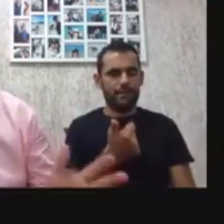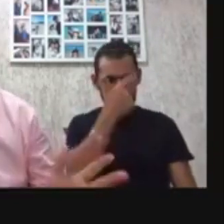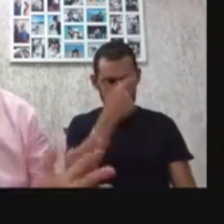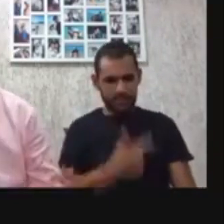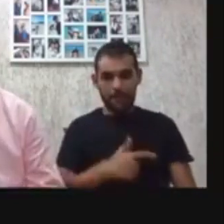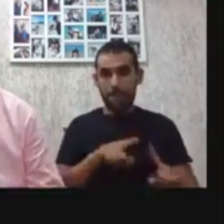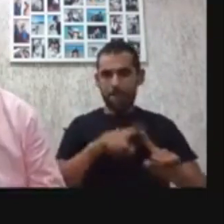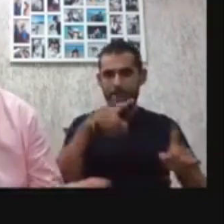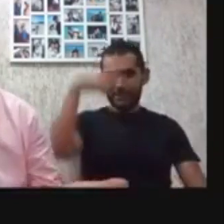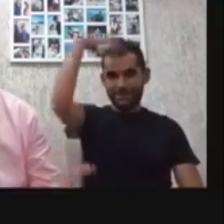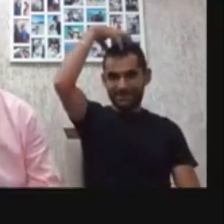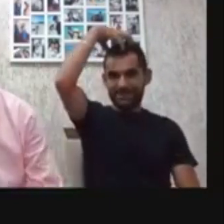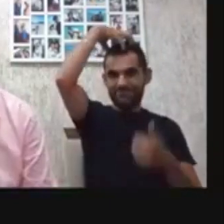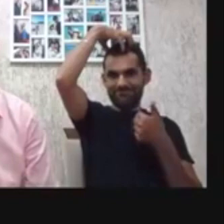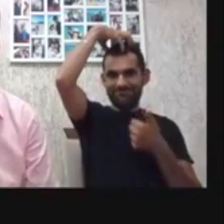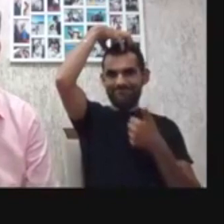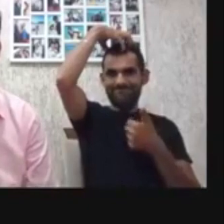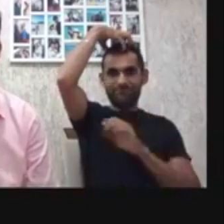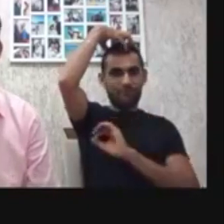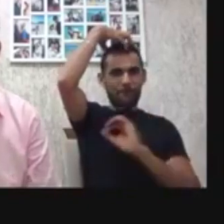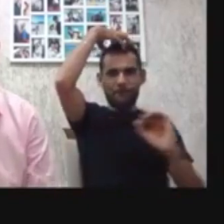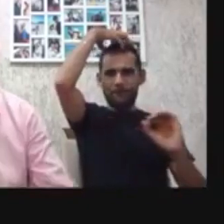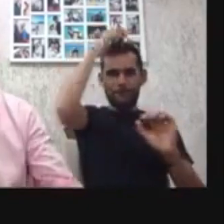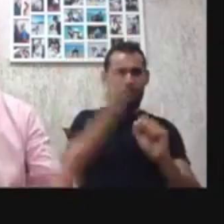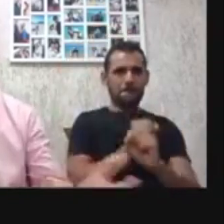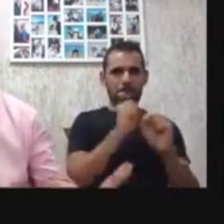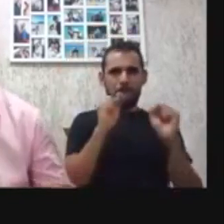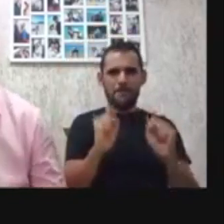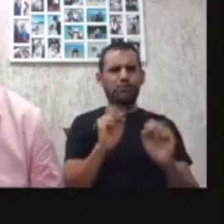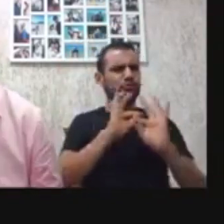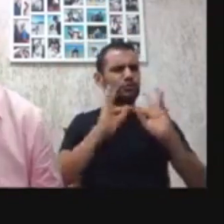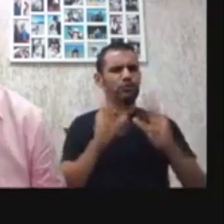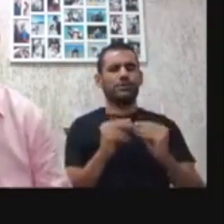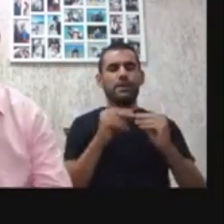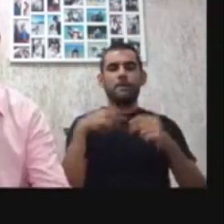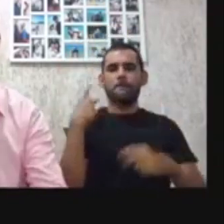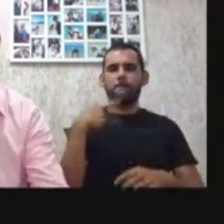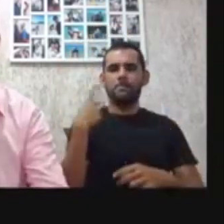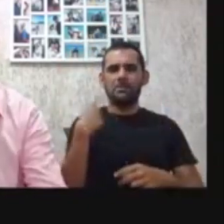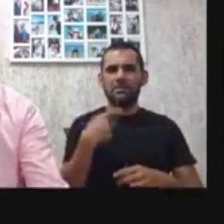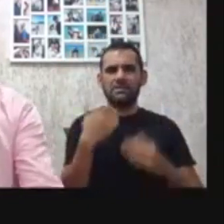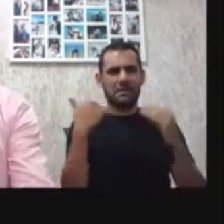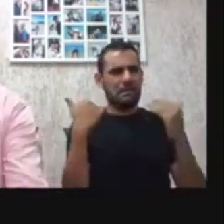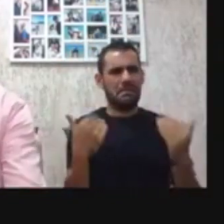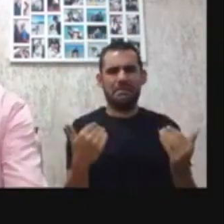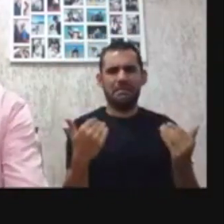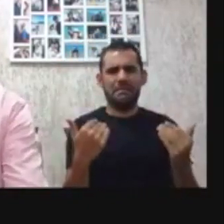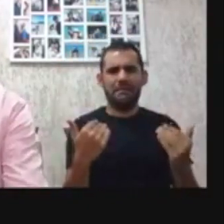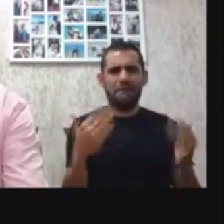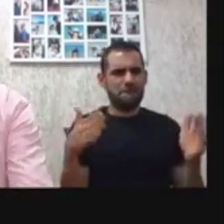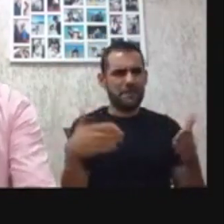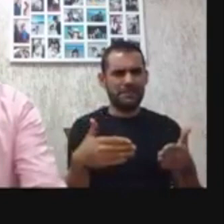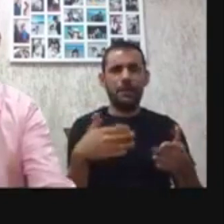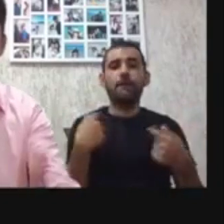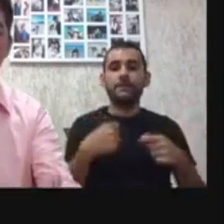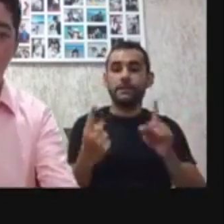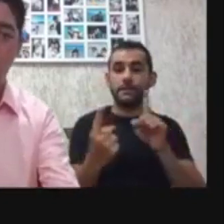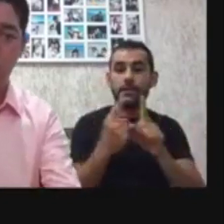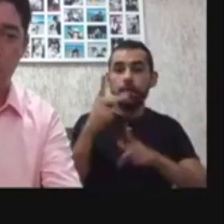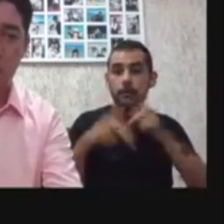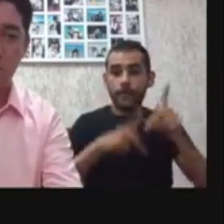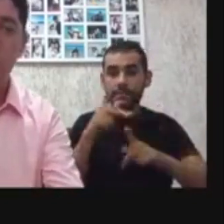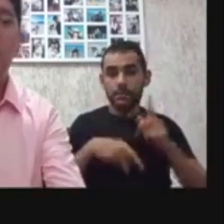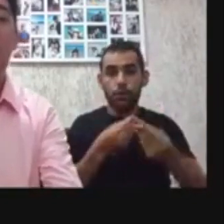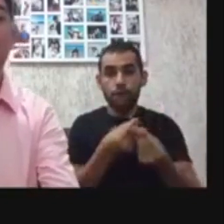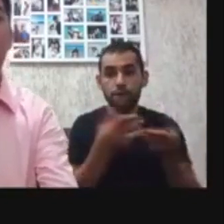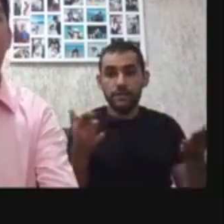para os reis podem tudo nessa cidade. Então a gente tem que acabar com essa política, a gente tem que atender a população, dar condições